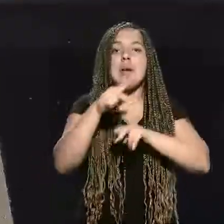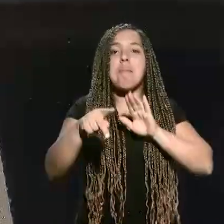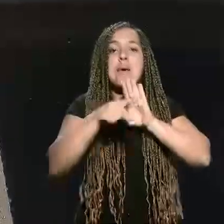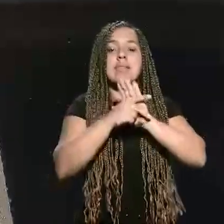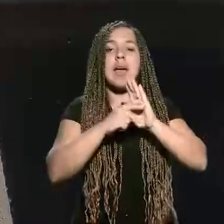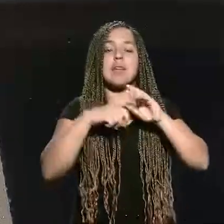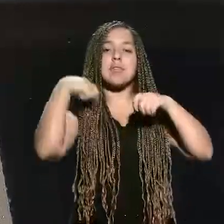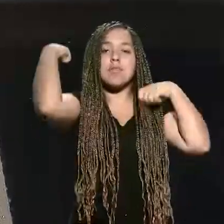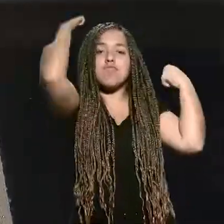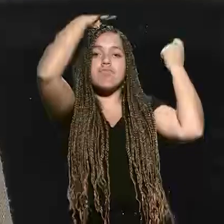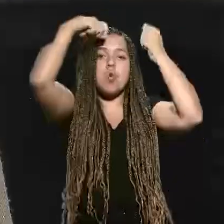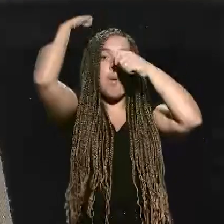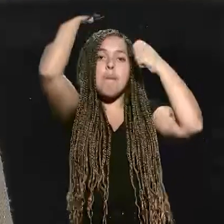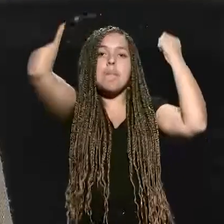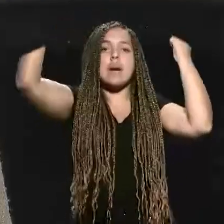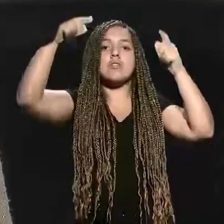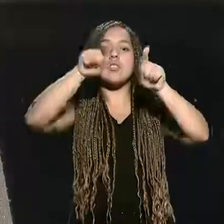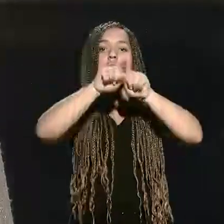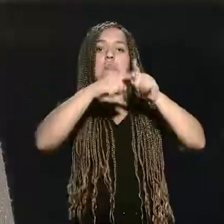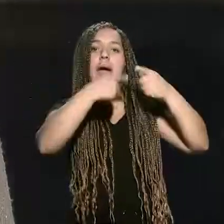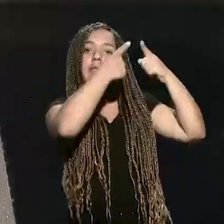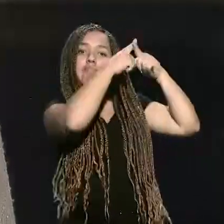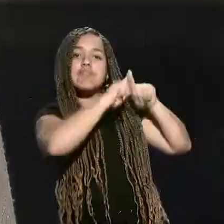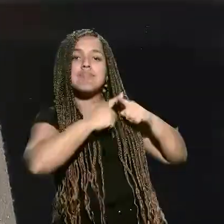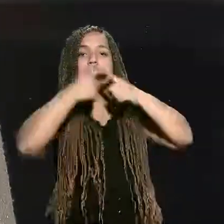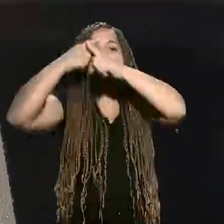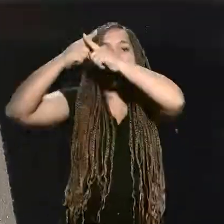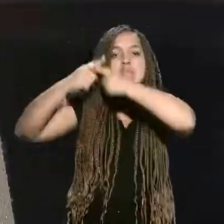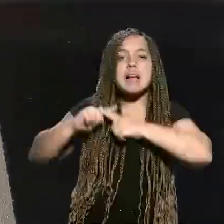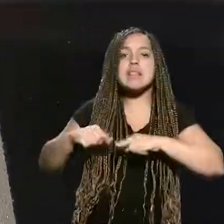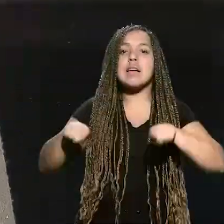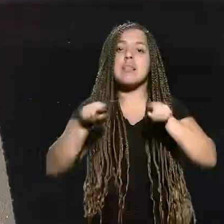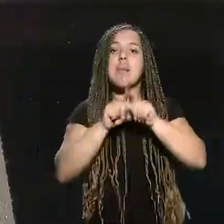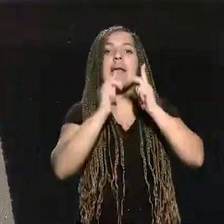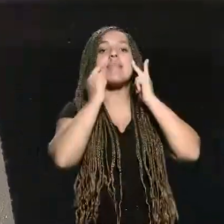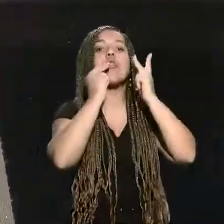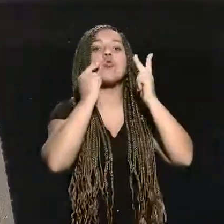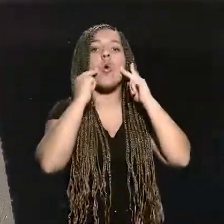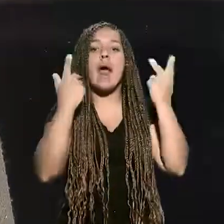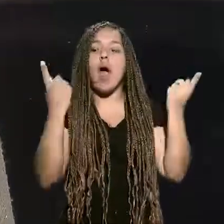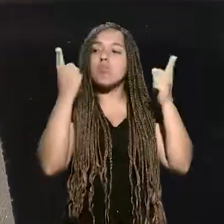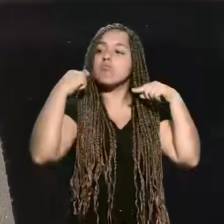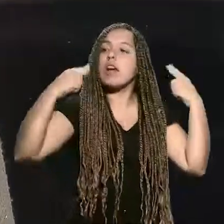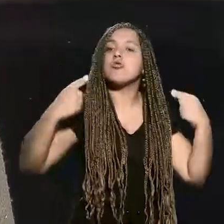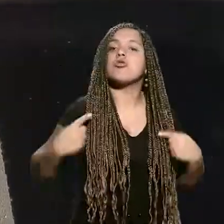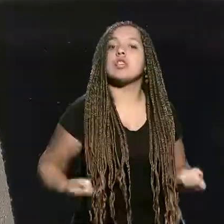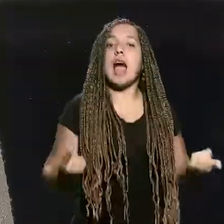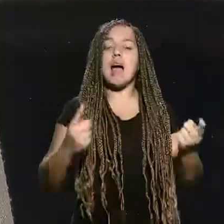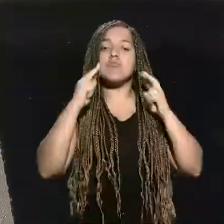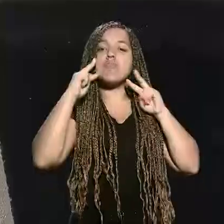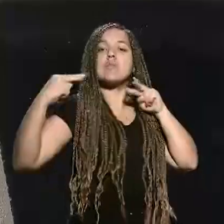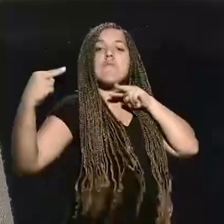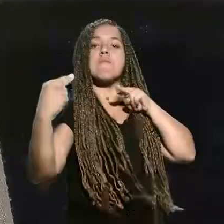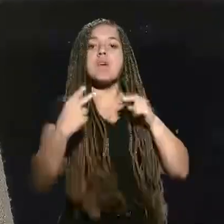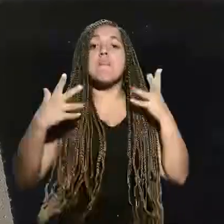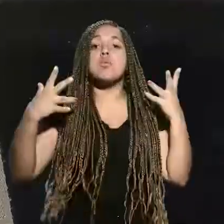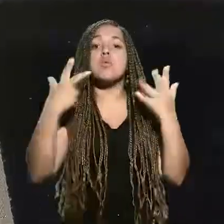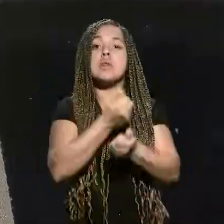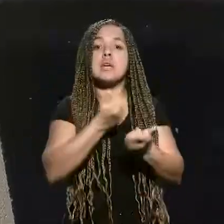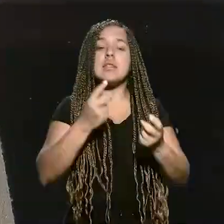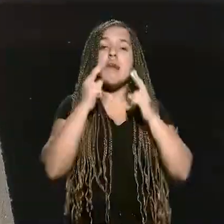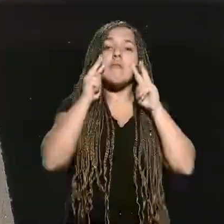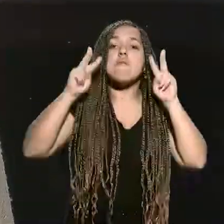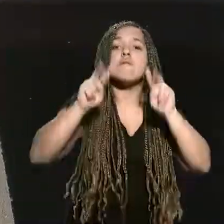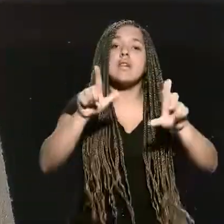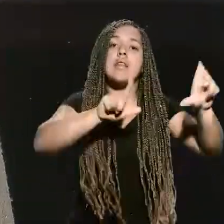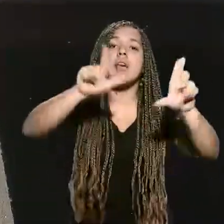as trançadeiras, agora é o natural. Cabelo natural. E cada vez mais se vê bonita, olhar para os espaços, se vê na mídia,